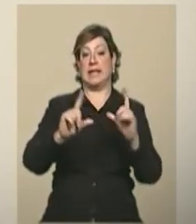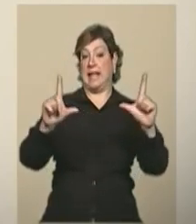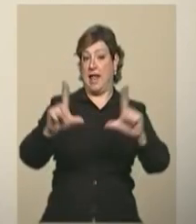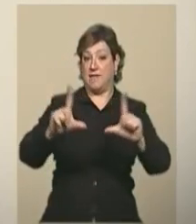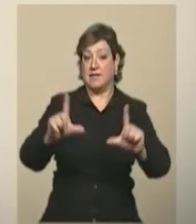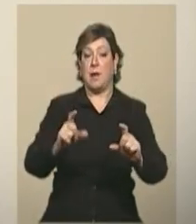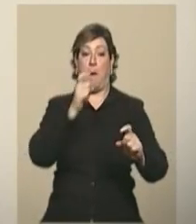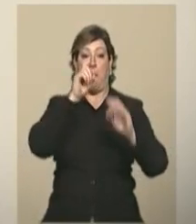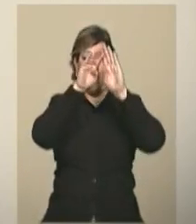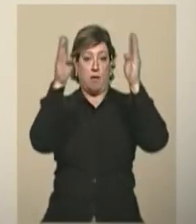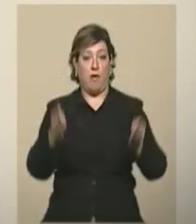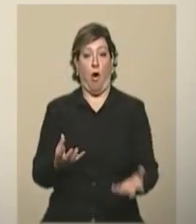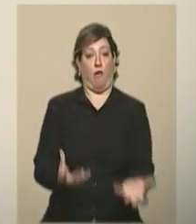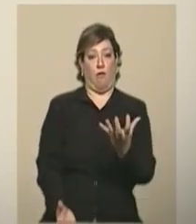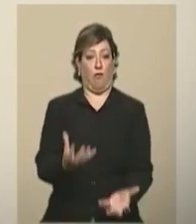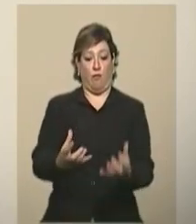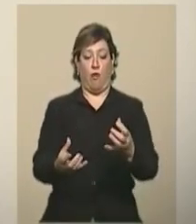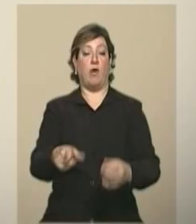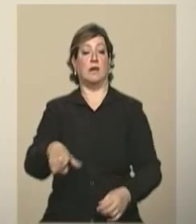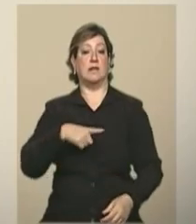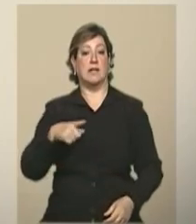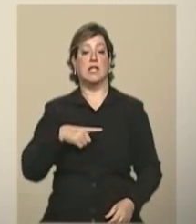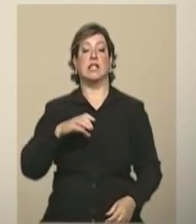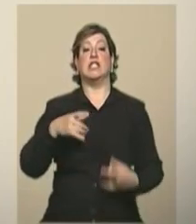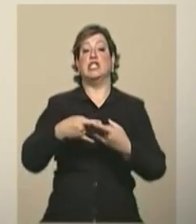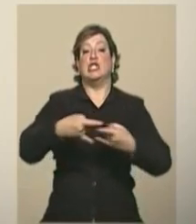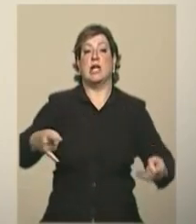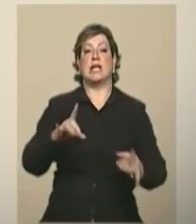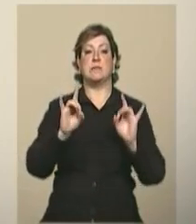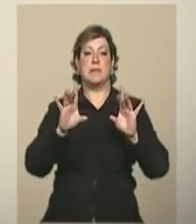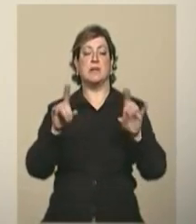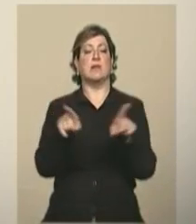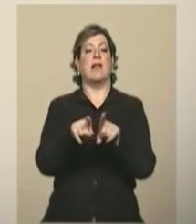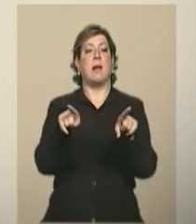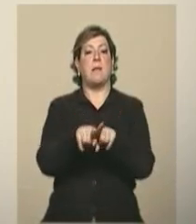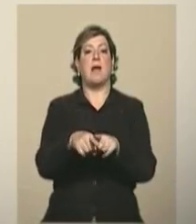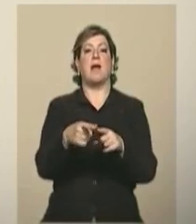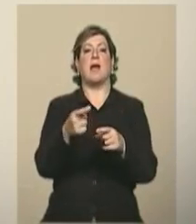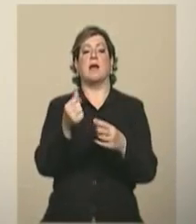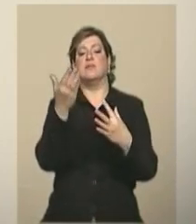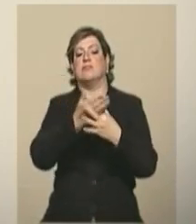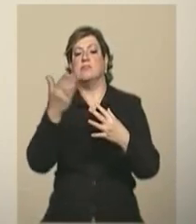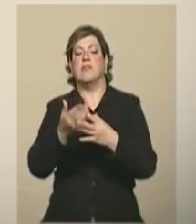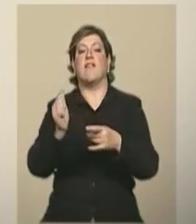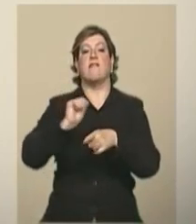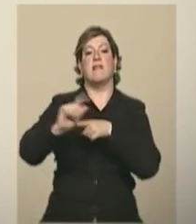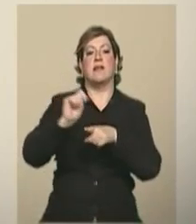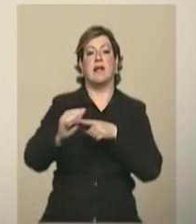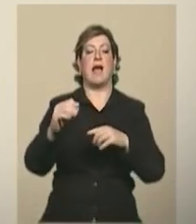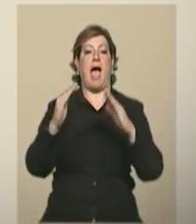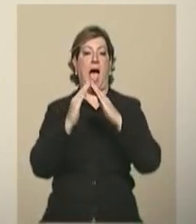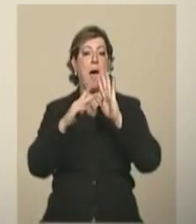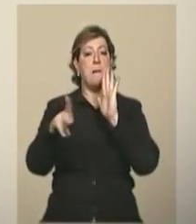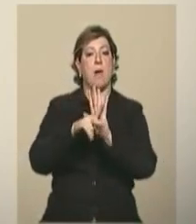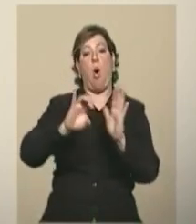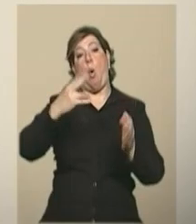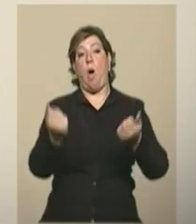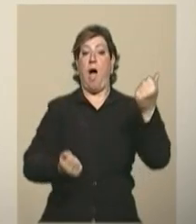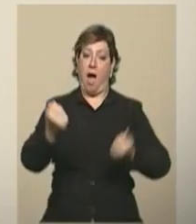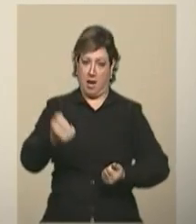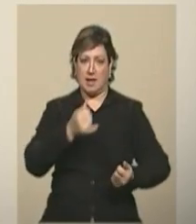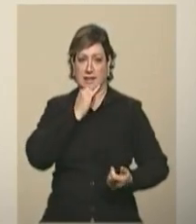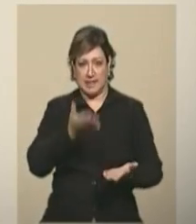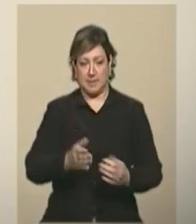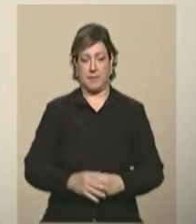televisão, geladeira, fogão, para o cheque especial e até no financiamento da casa própria e de automóvel, por exemplo.